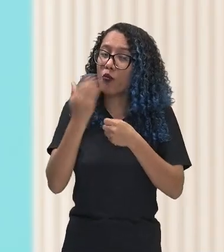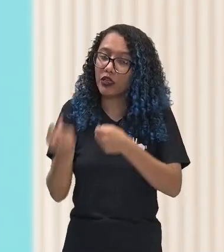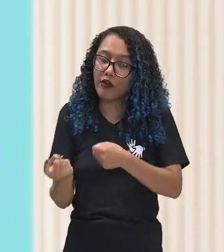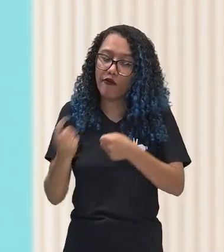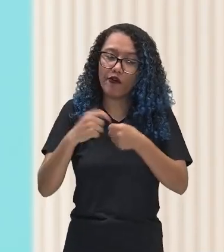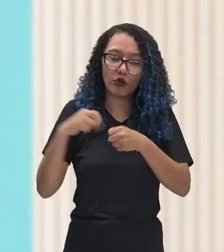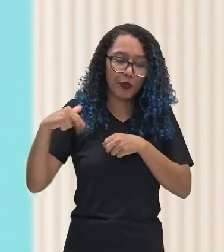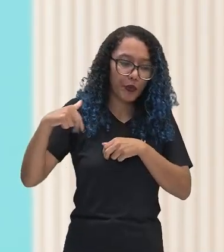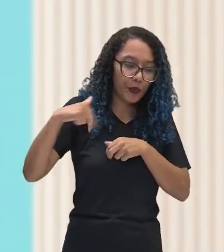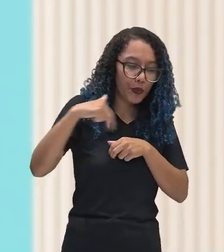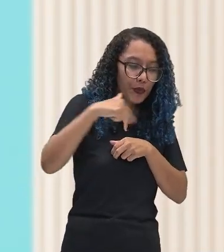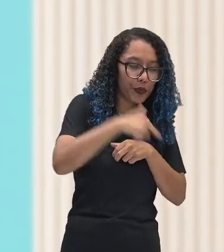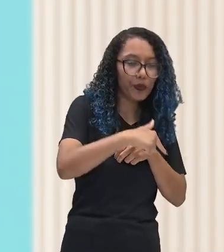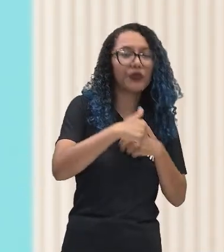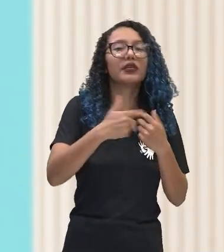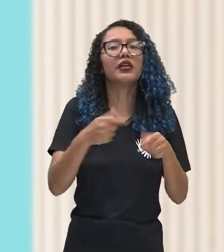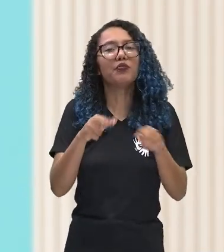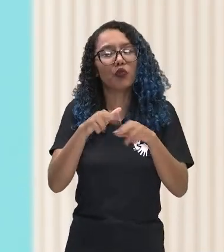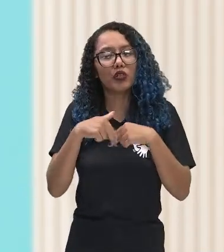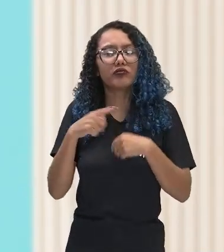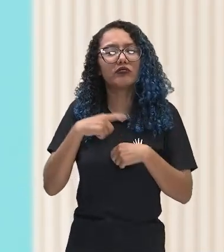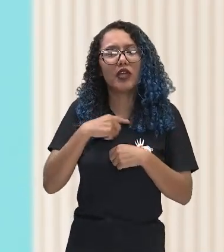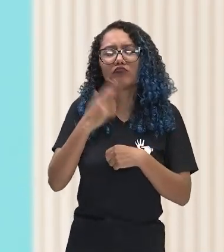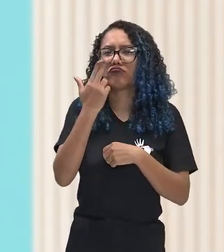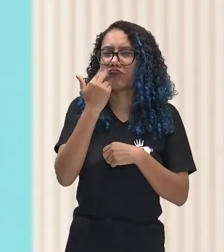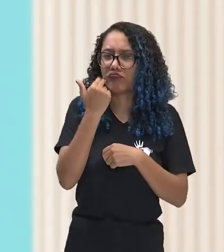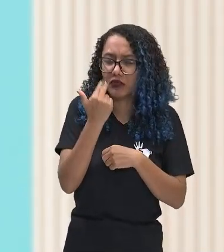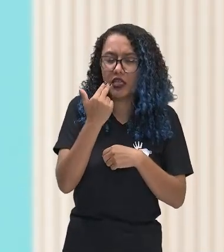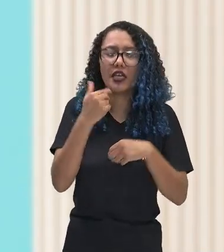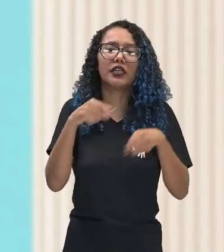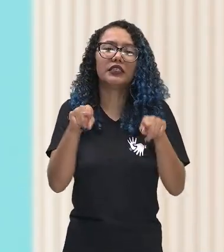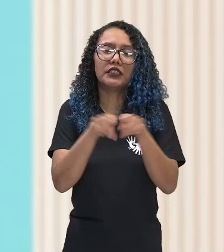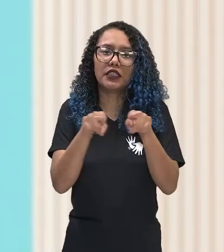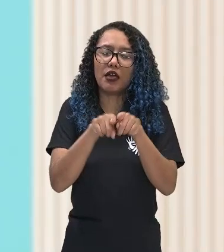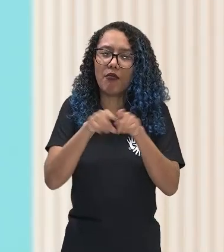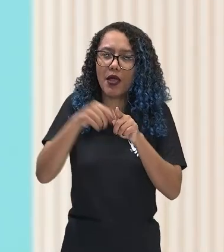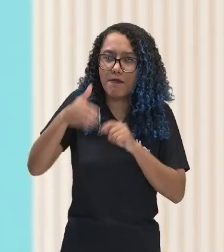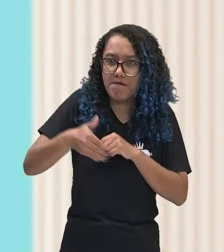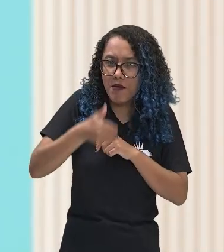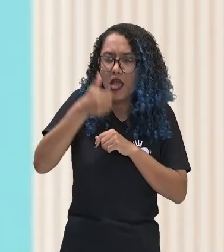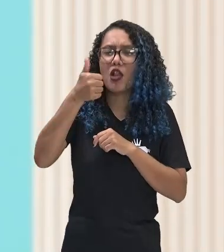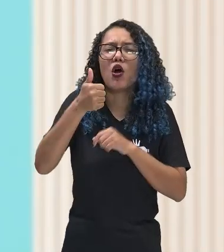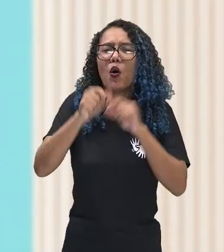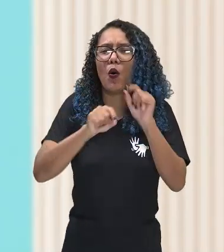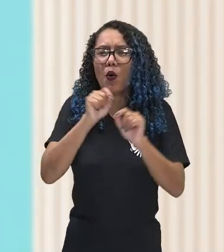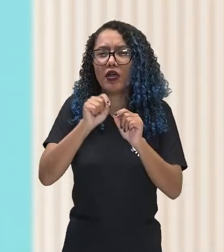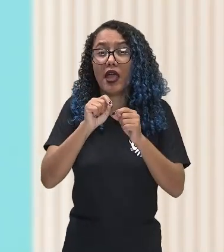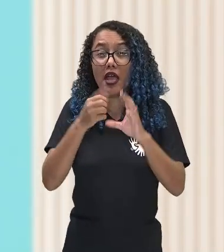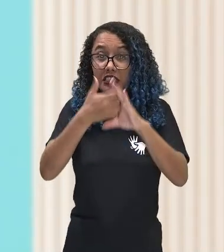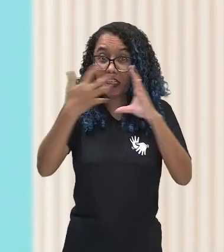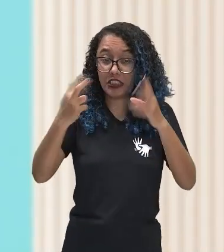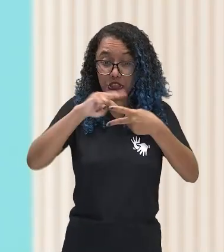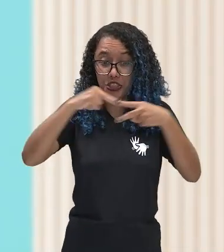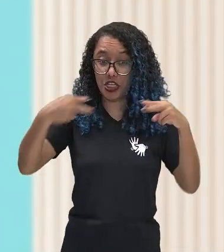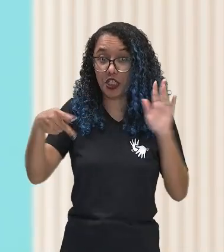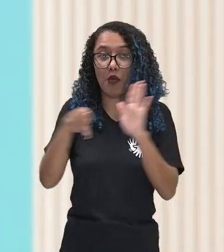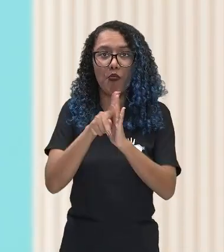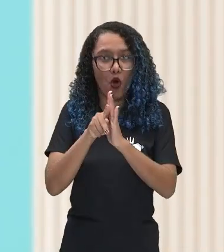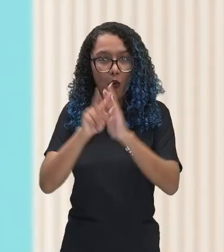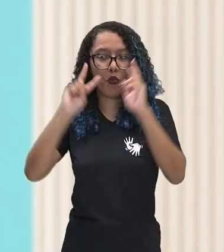então mais nutrientes e melhorando ainda mais os aspectos genéticos Dessa